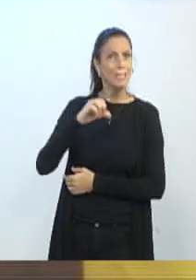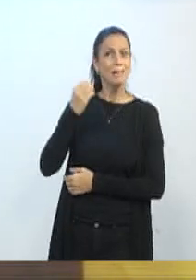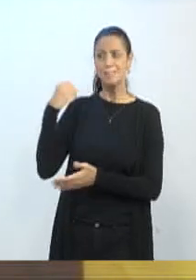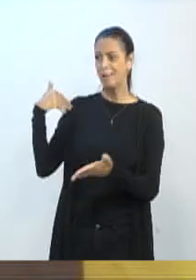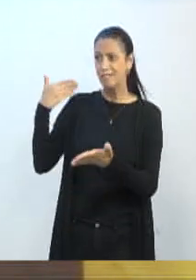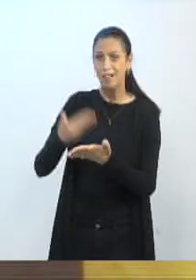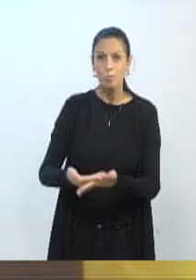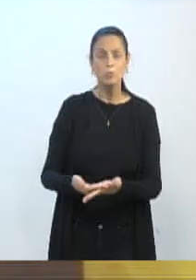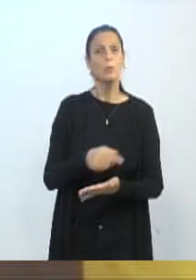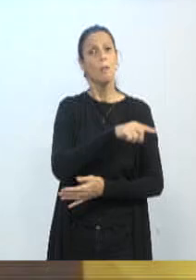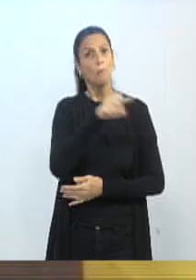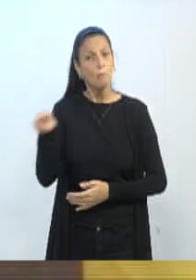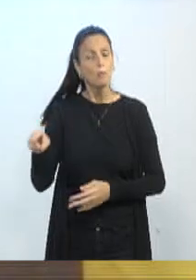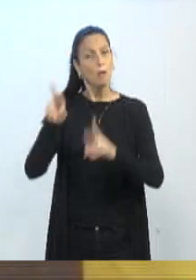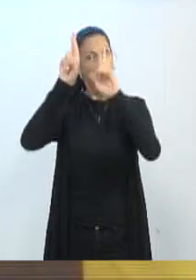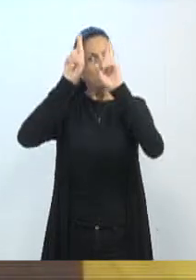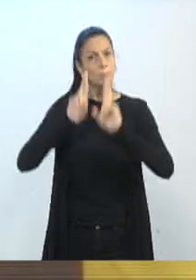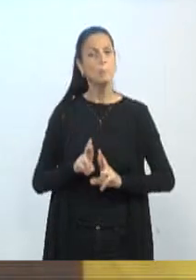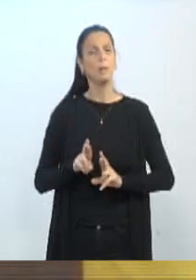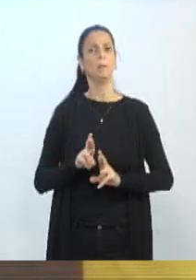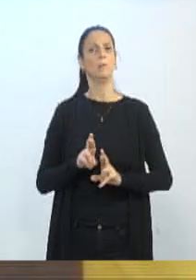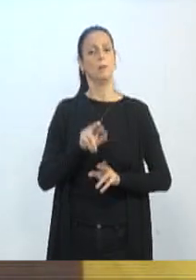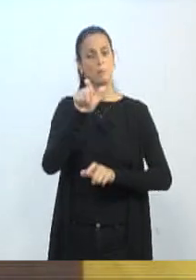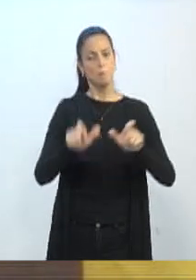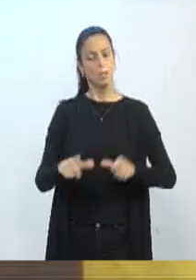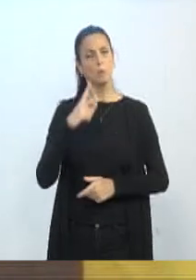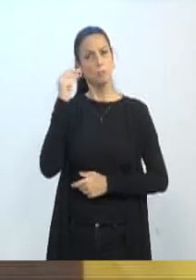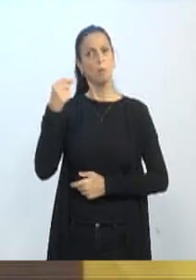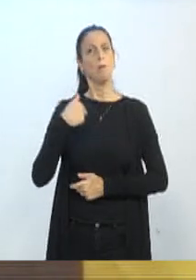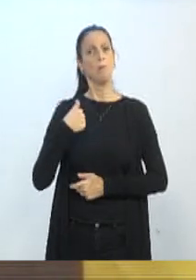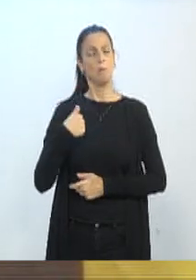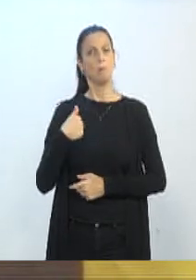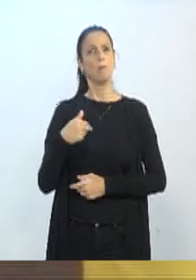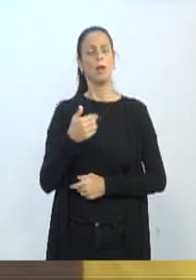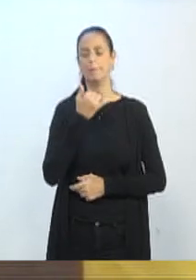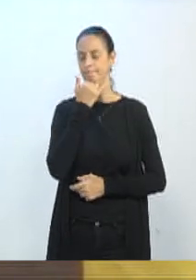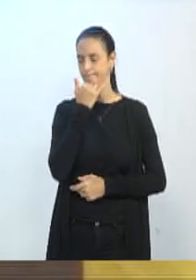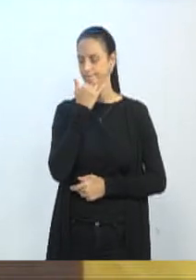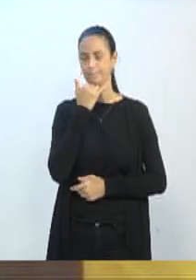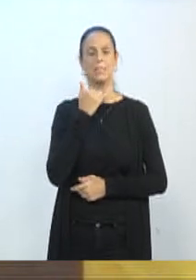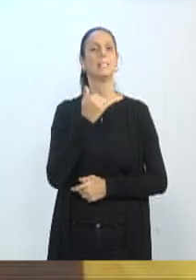o voto de cada parlamentar aqui em cada requerimento